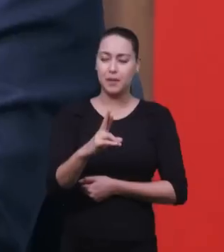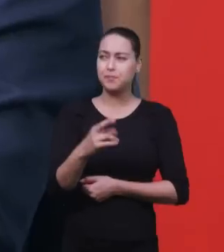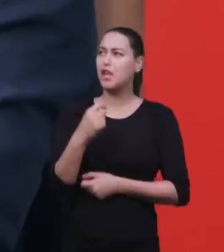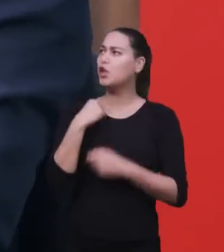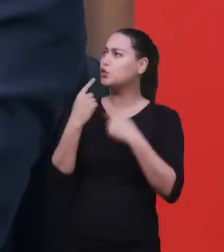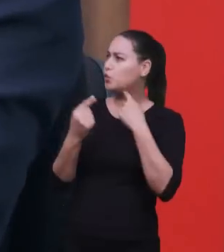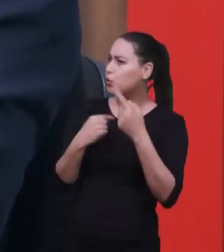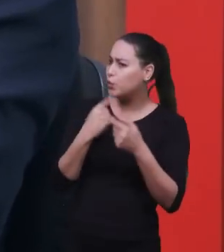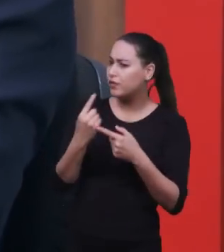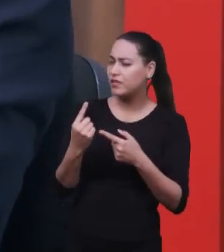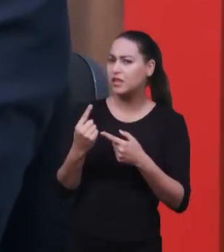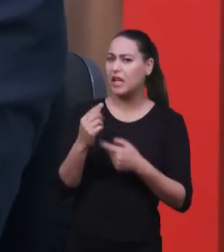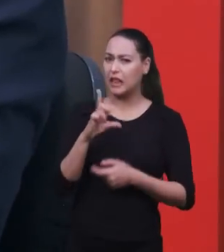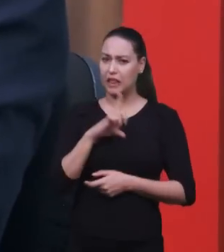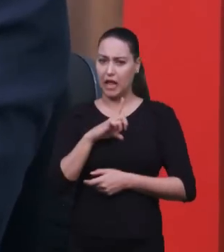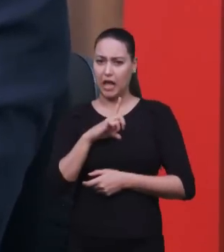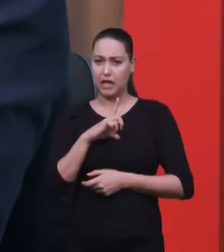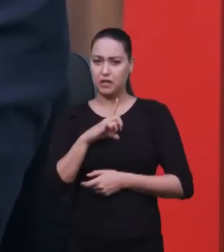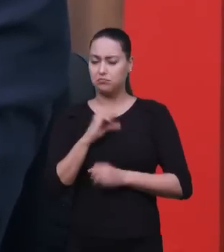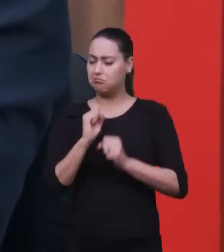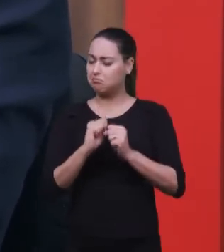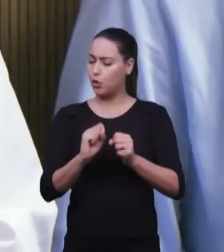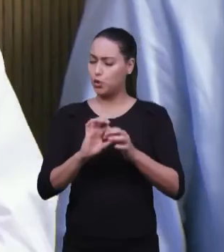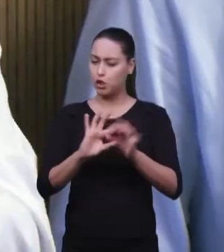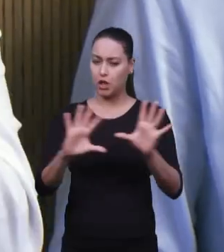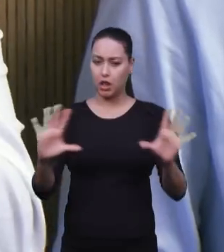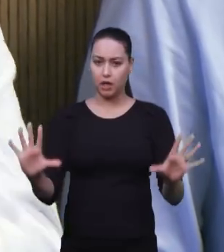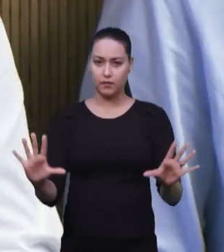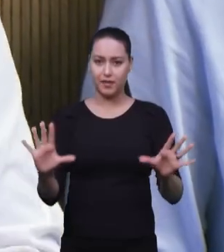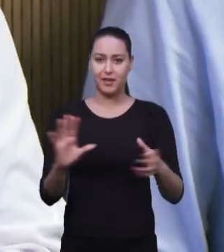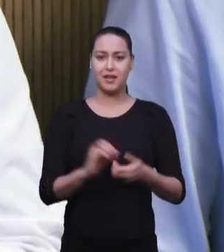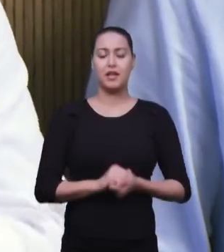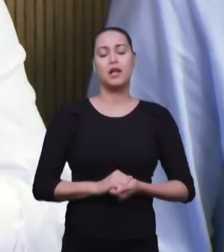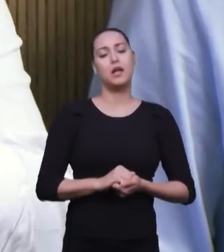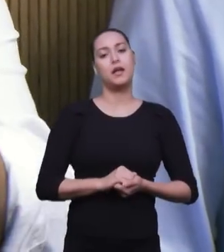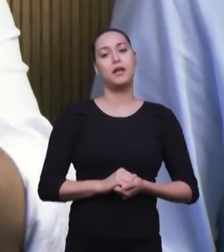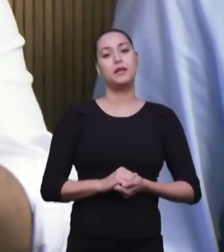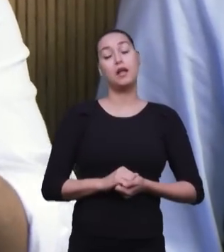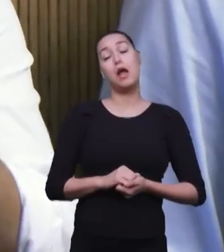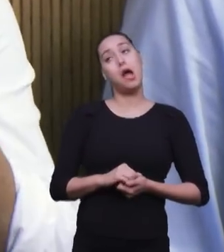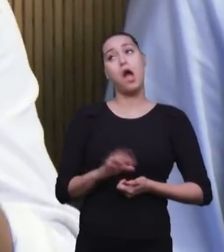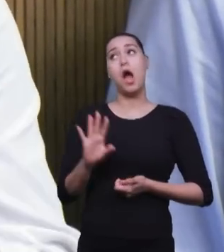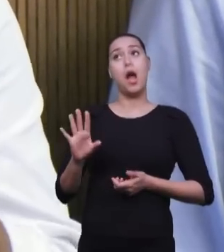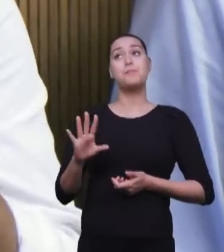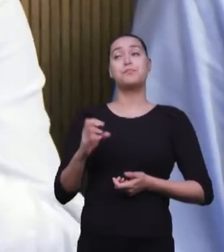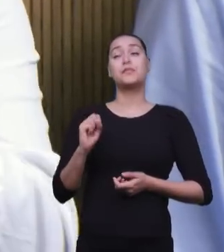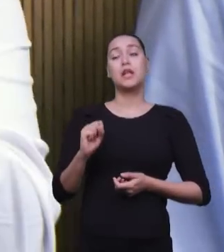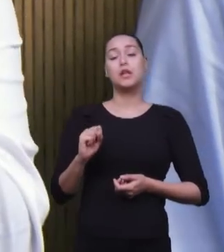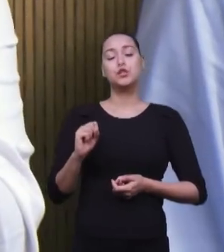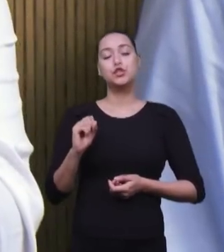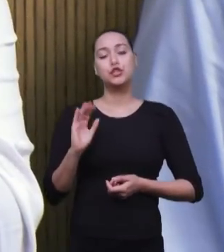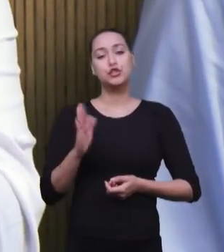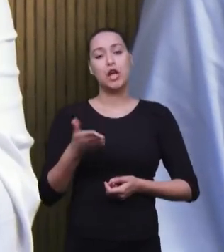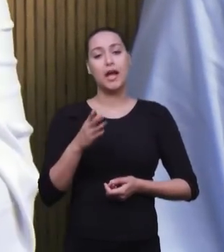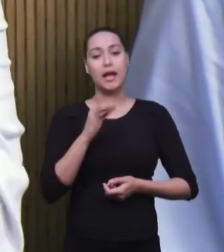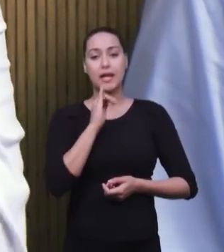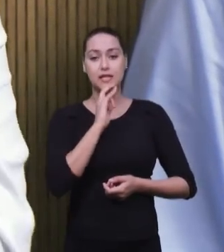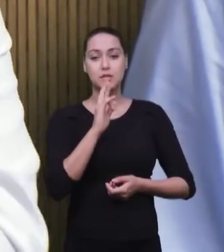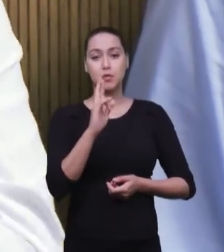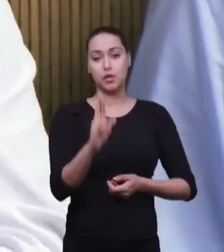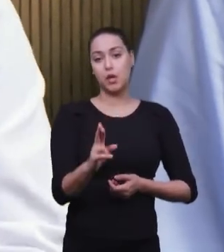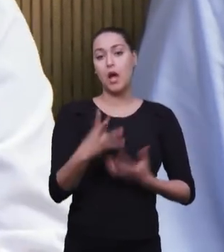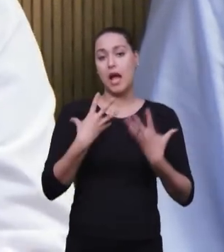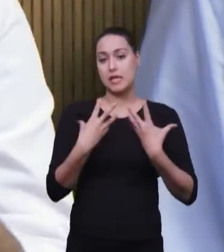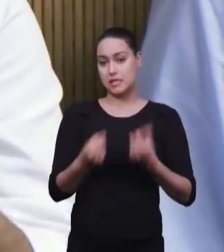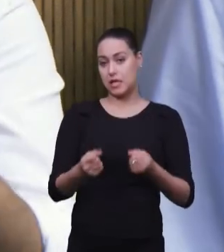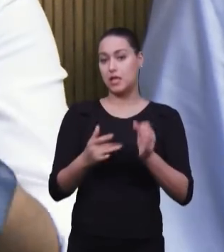se restar alguma dúvida ainda, por favor, pode fique à vontade. Na verdade, ele até já iniciou, e se, no caso, como a resposta é sim,